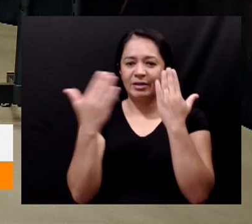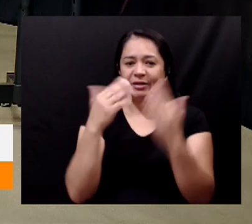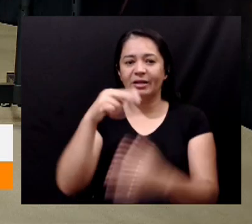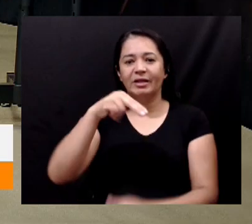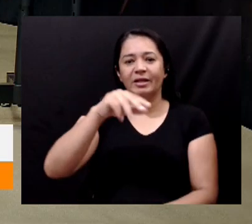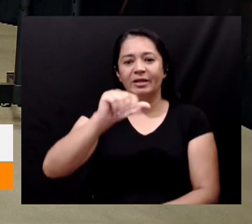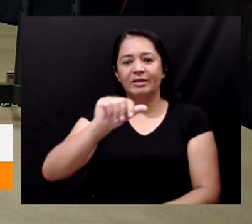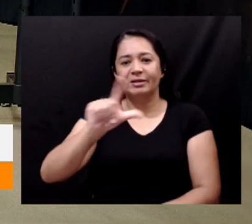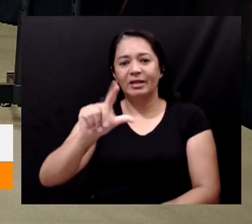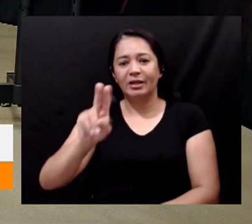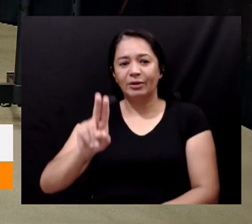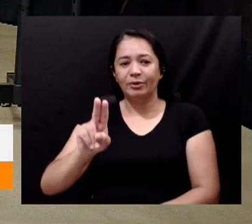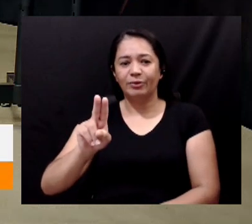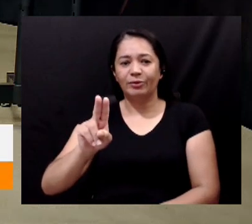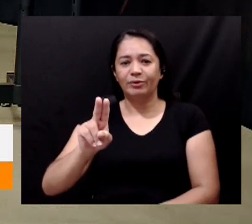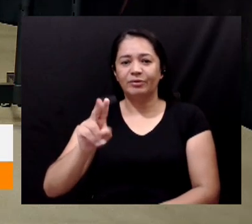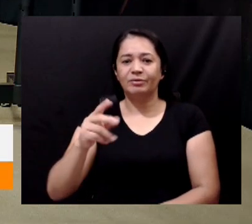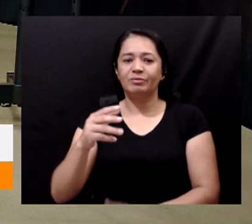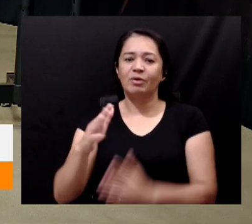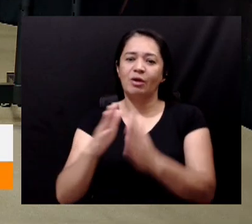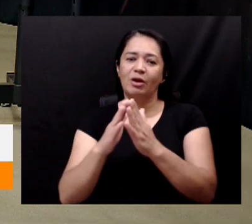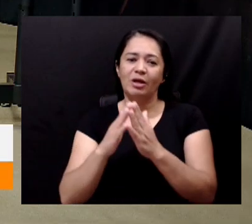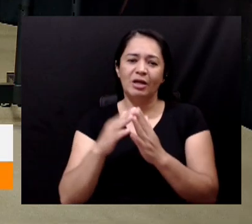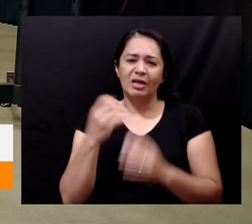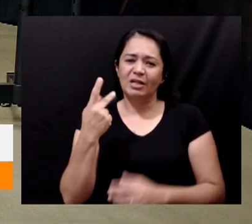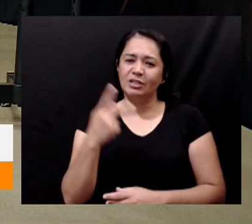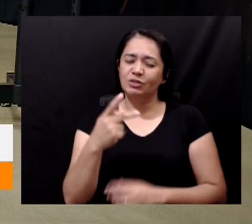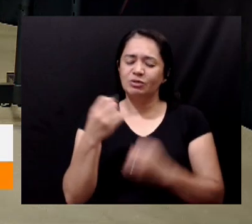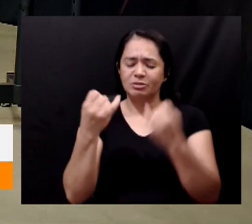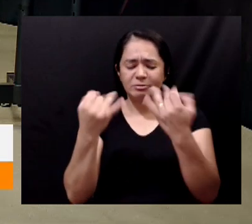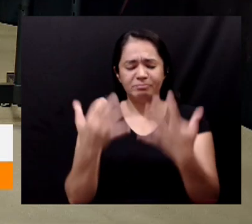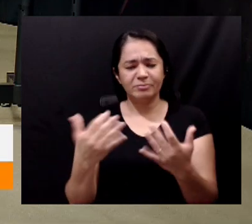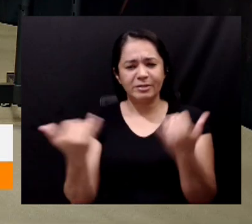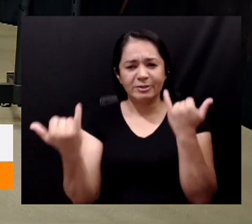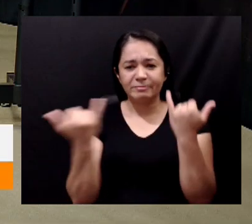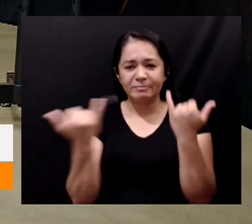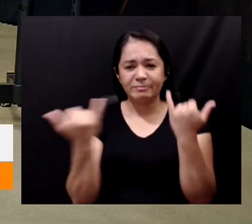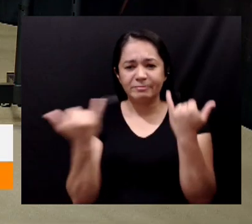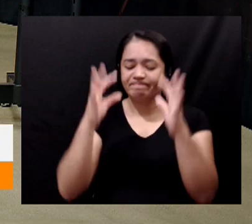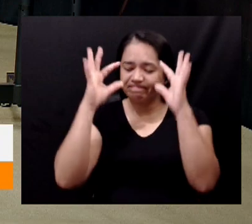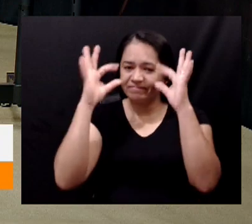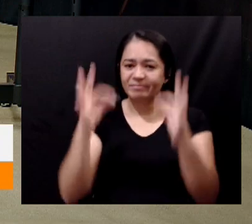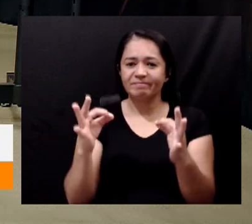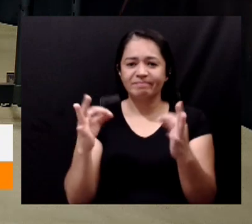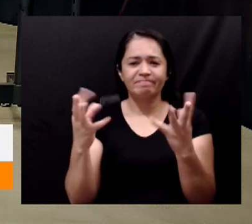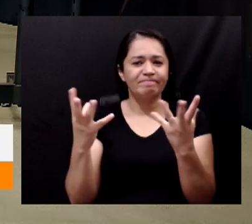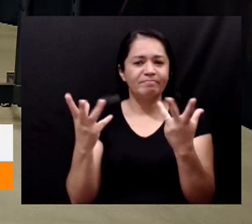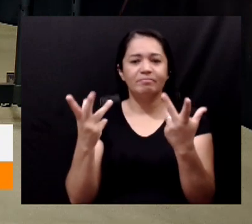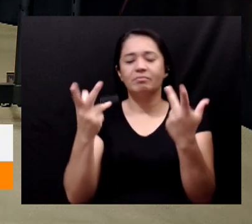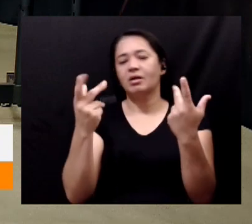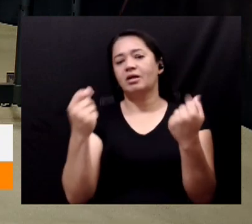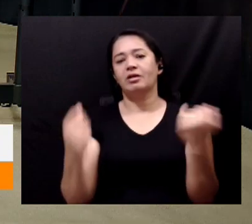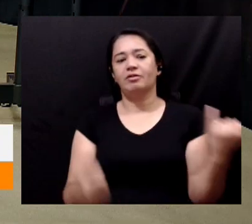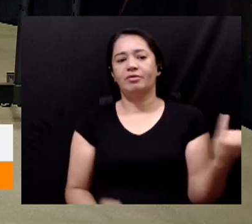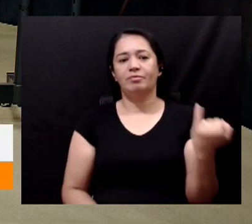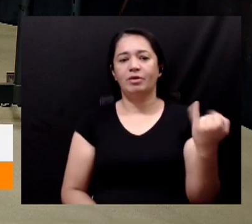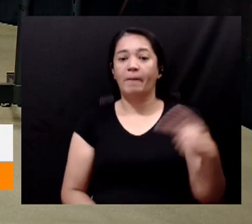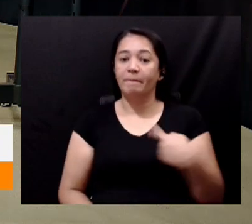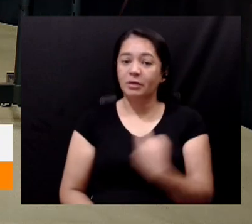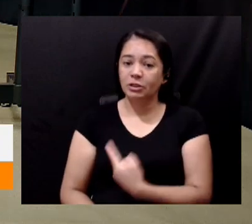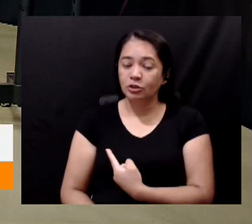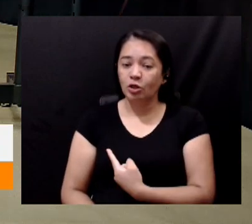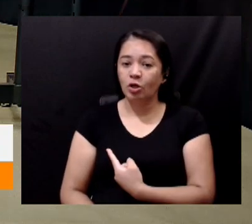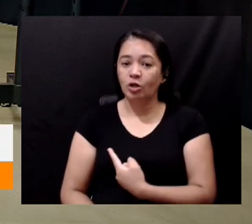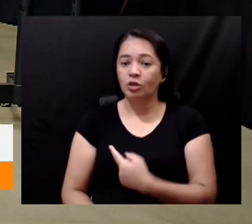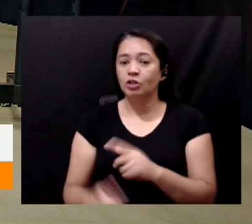estúdio, a sua contribuição, a sua fala, com certeza foi de grande valia, tanto para nós, nossa produção,